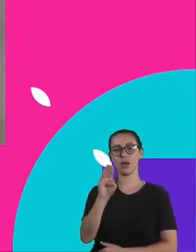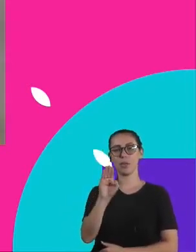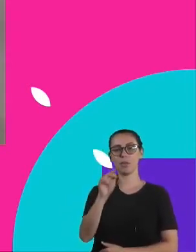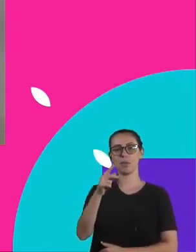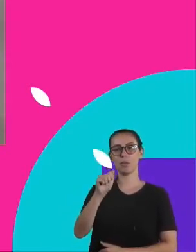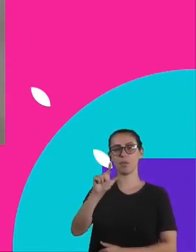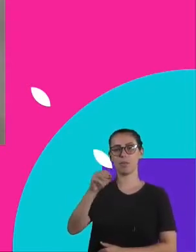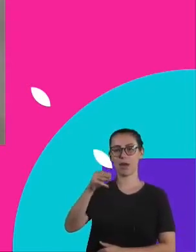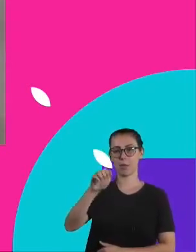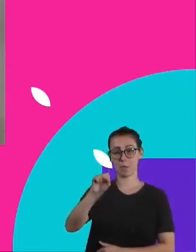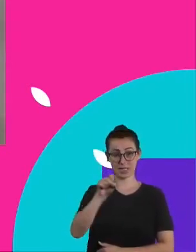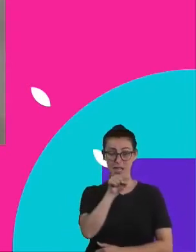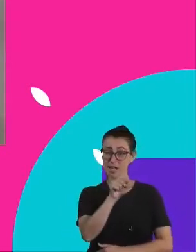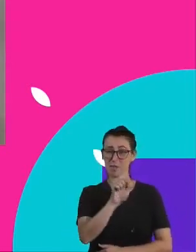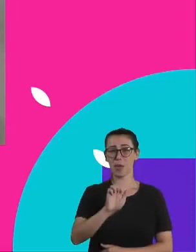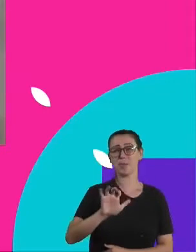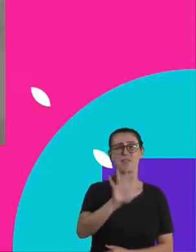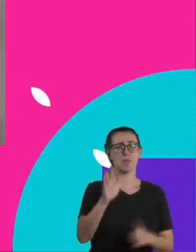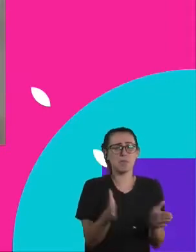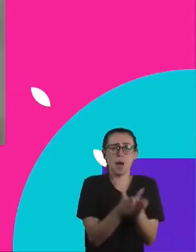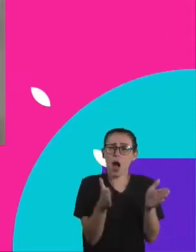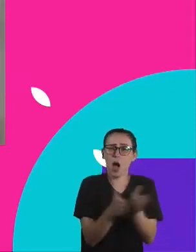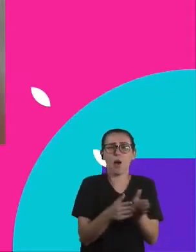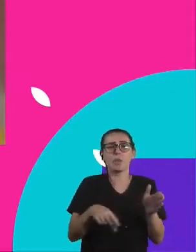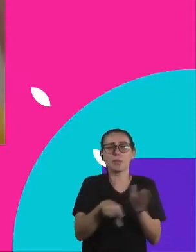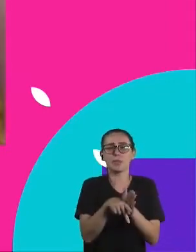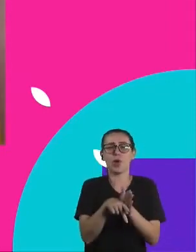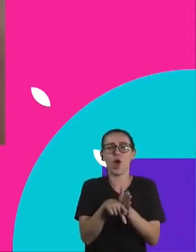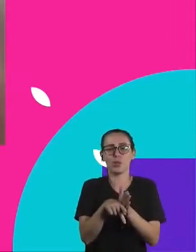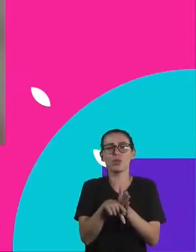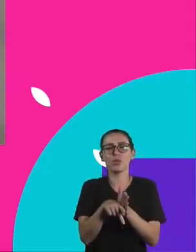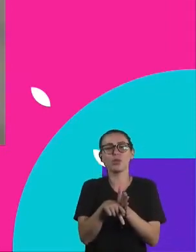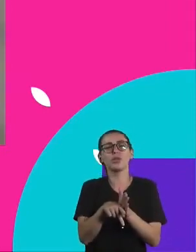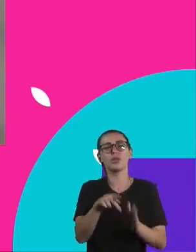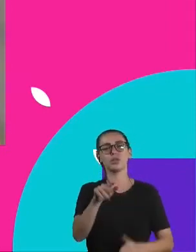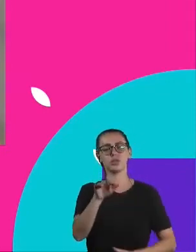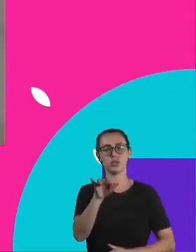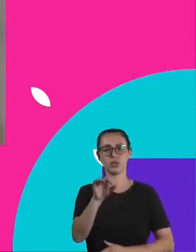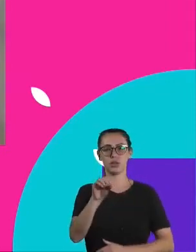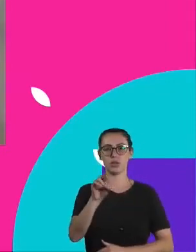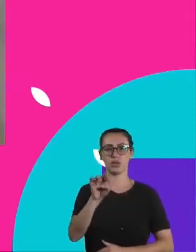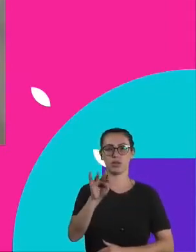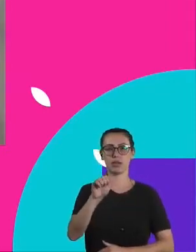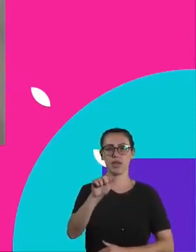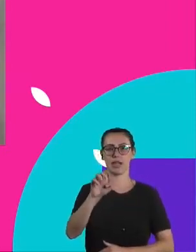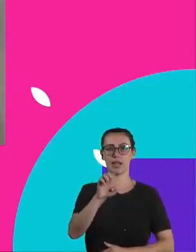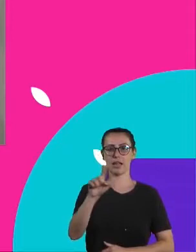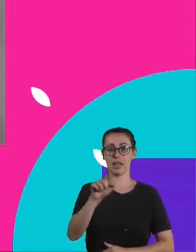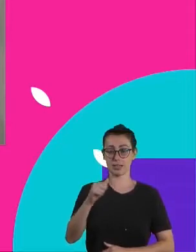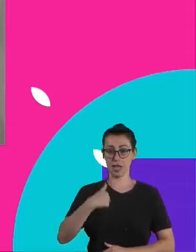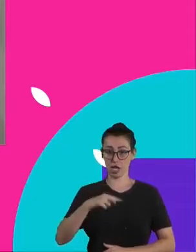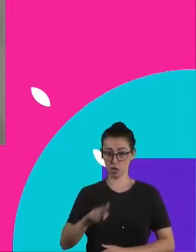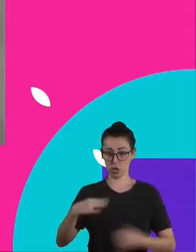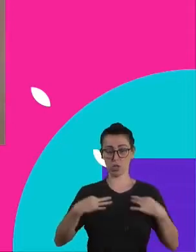de Fortaleza. Nesse momento, eu estou aqui com muita alegria dizer com a roupa que é feita pelas mulheres, as costureiras